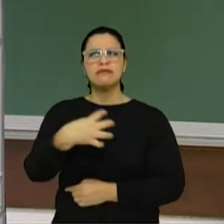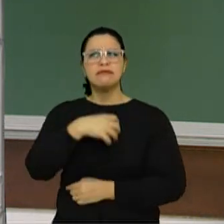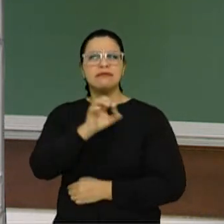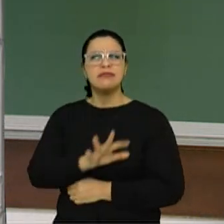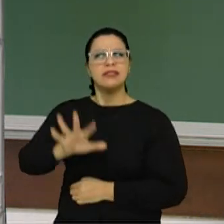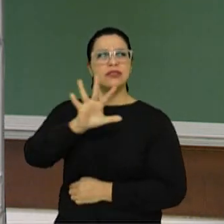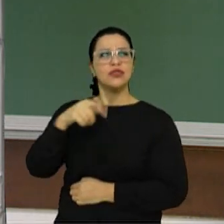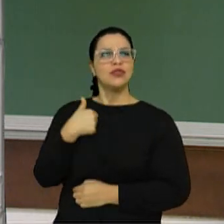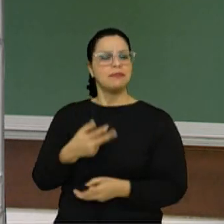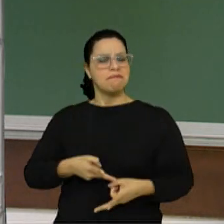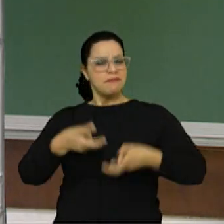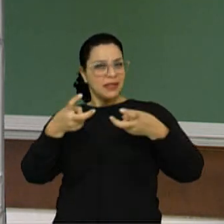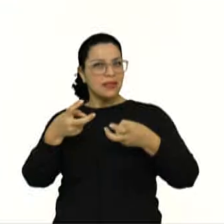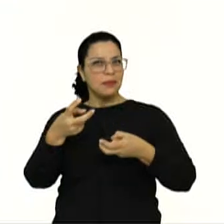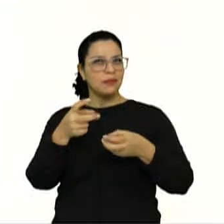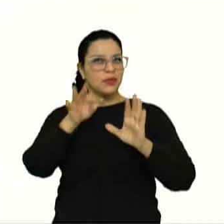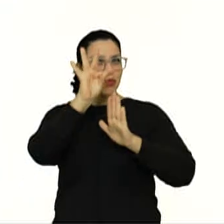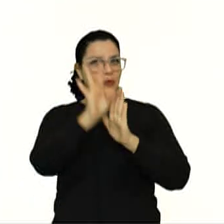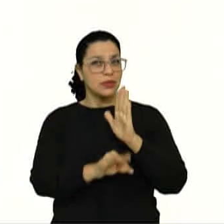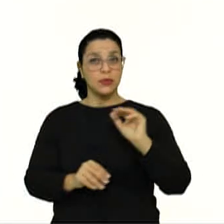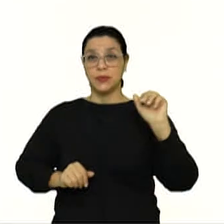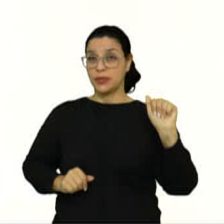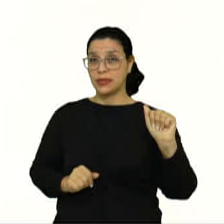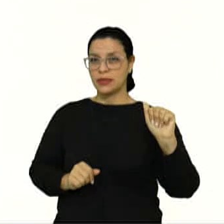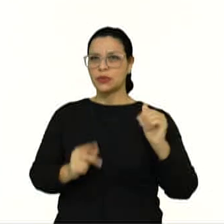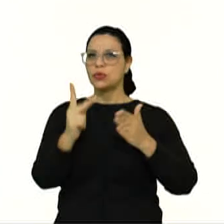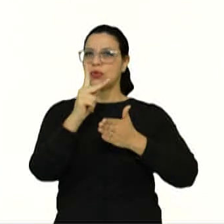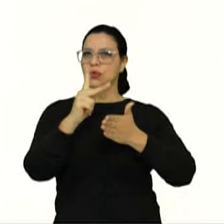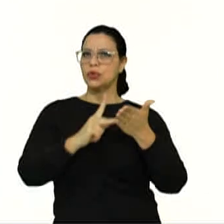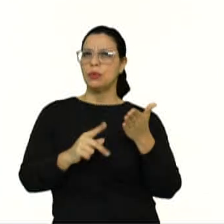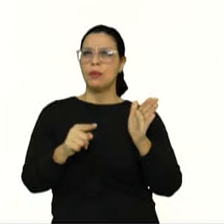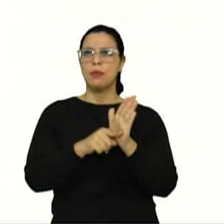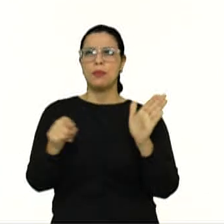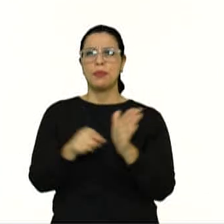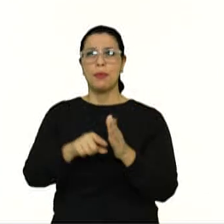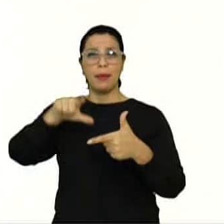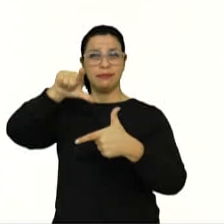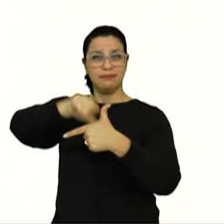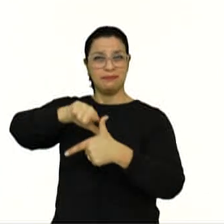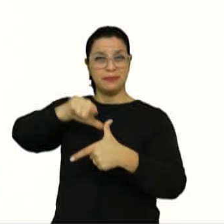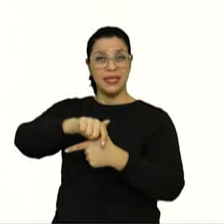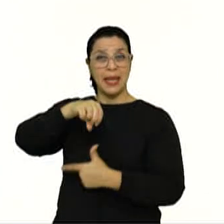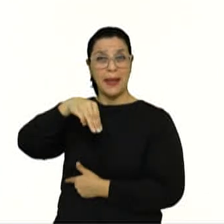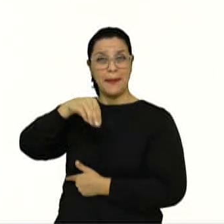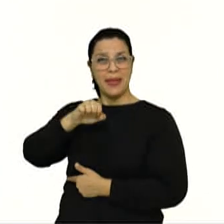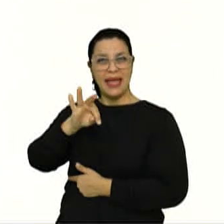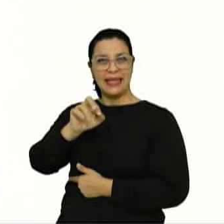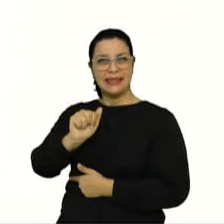impressões que nós podemos extrair? Letra A. O poema é metalinguístico?